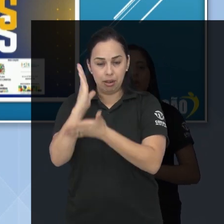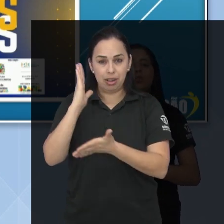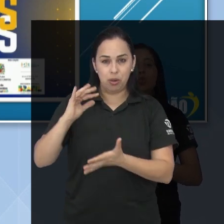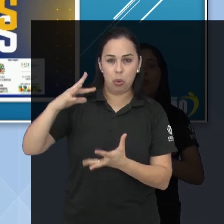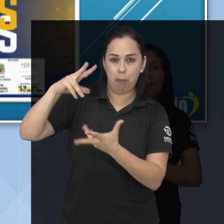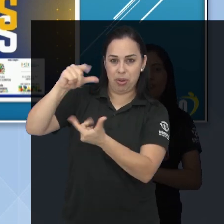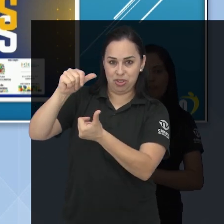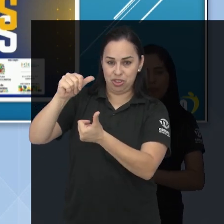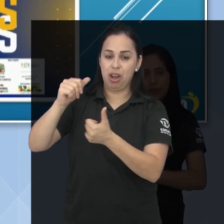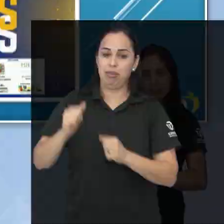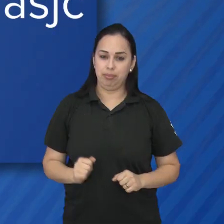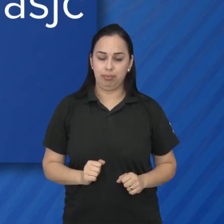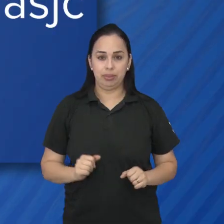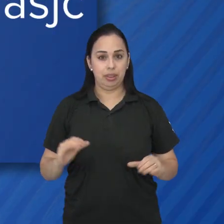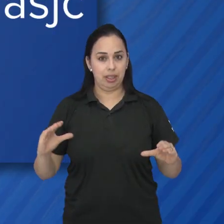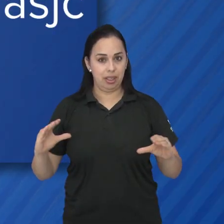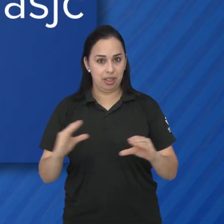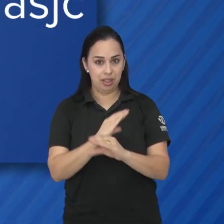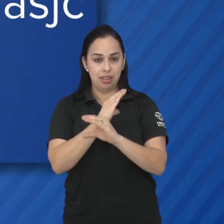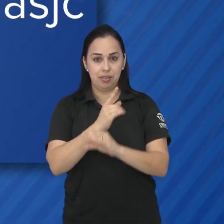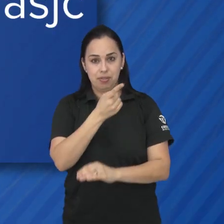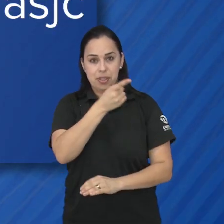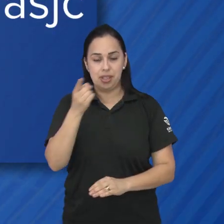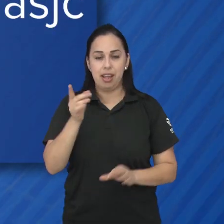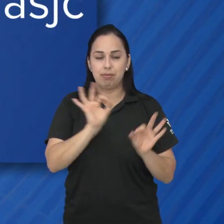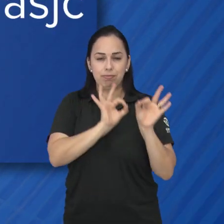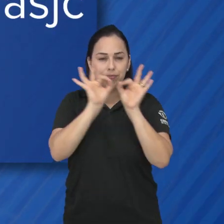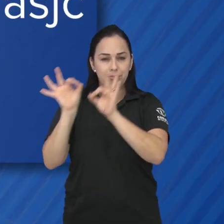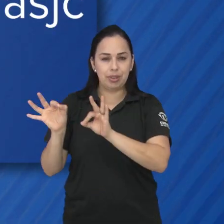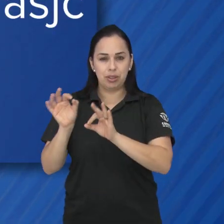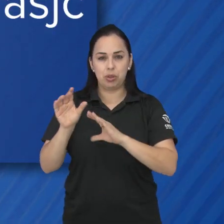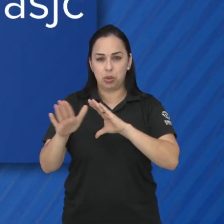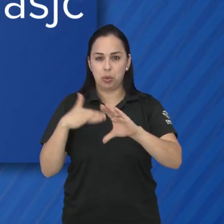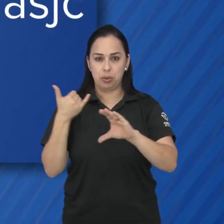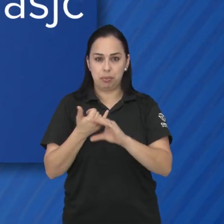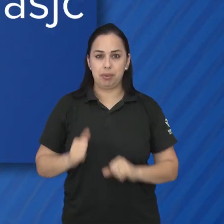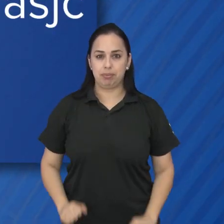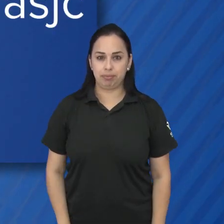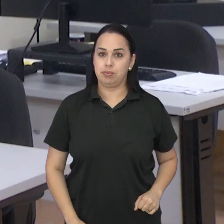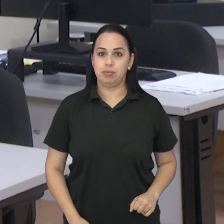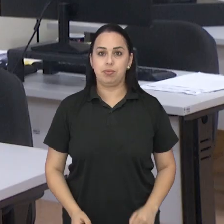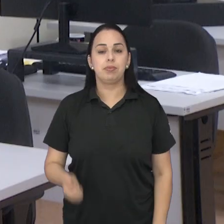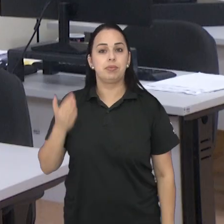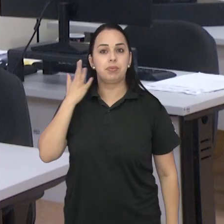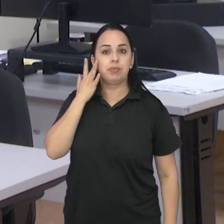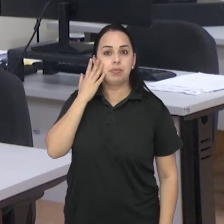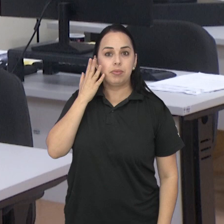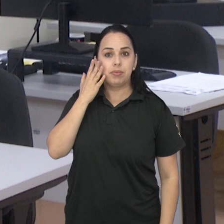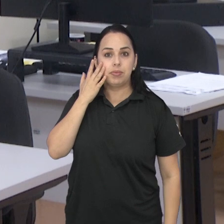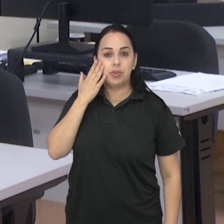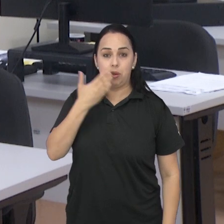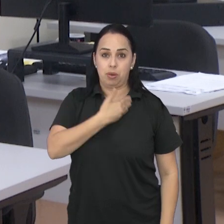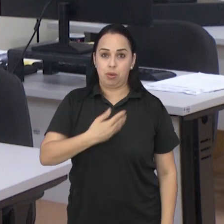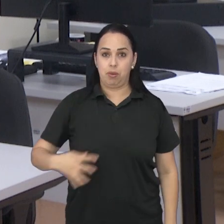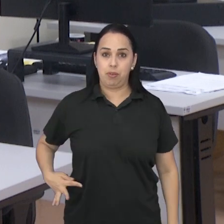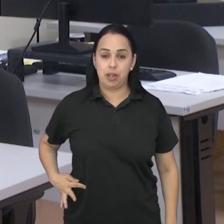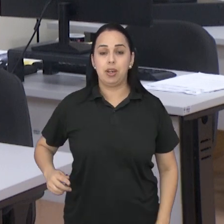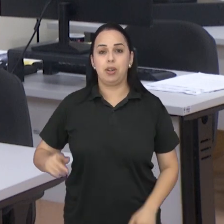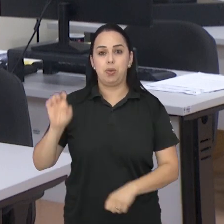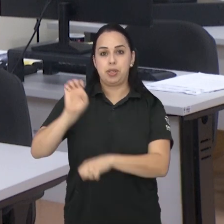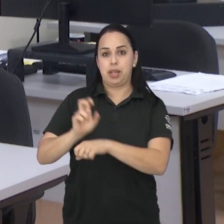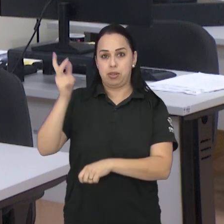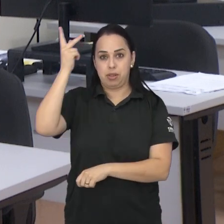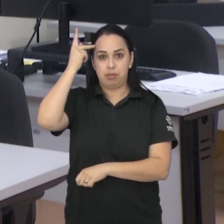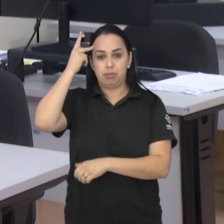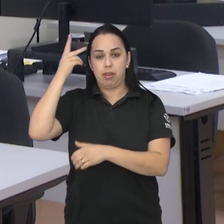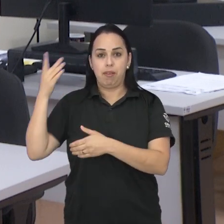o Mundial da categoria. A sessão na íntegra você confere no nosso canal no YouTube. Tarcísio de Freitas, governador do